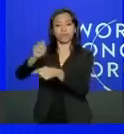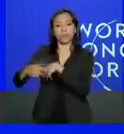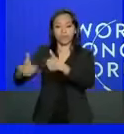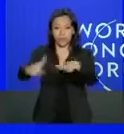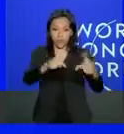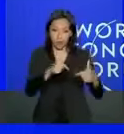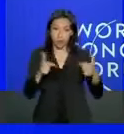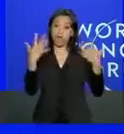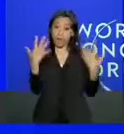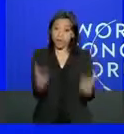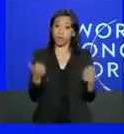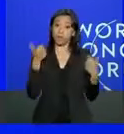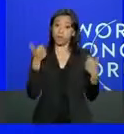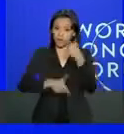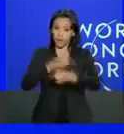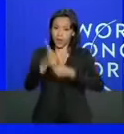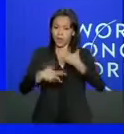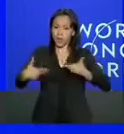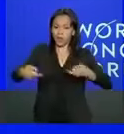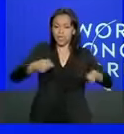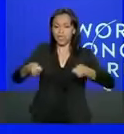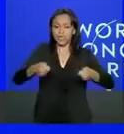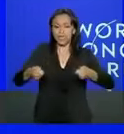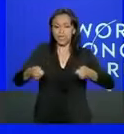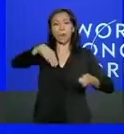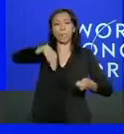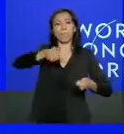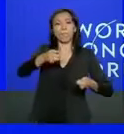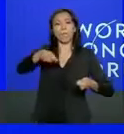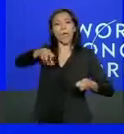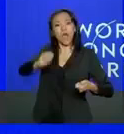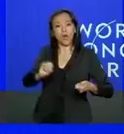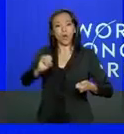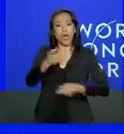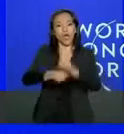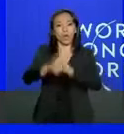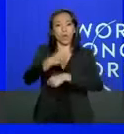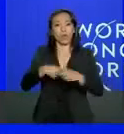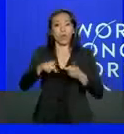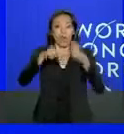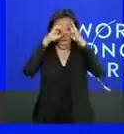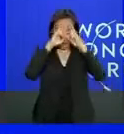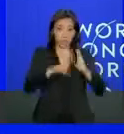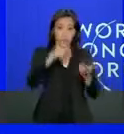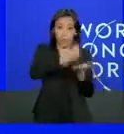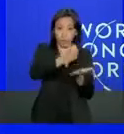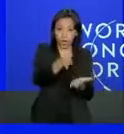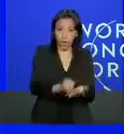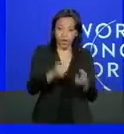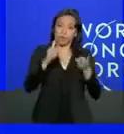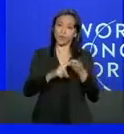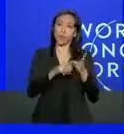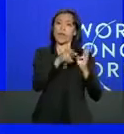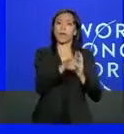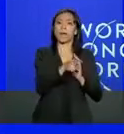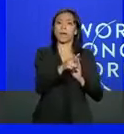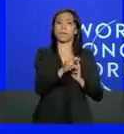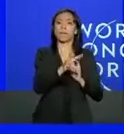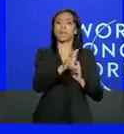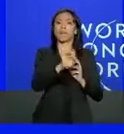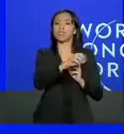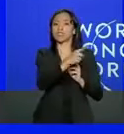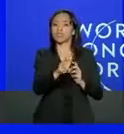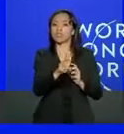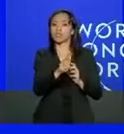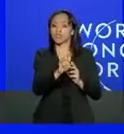Trabalharemos pela estabilidade macroeconômica, respeitando os contratos, privatizando e equilibrando as contas